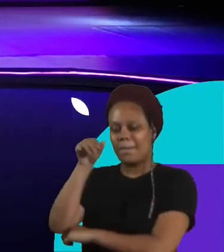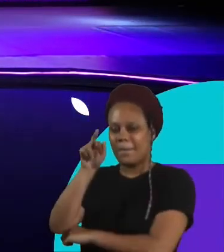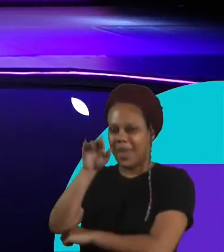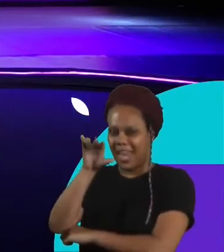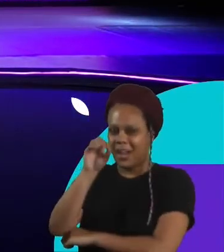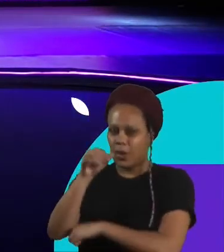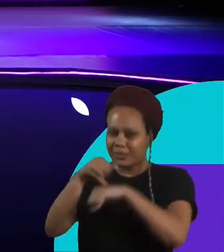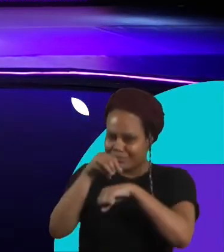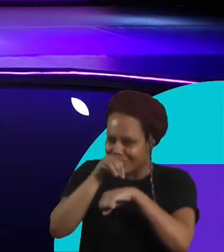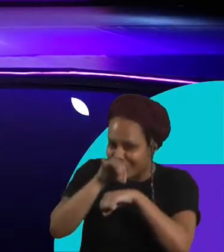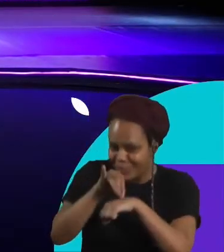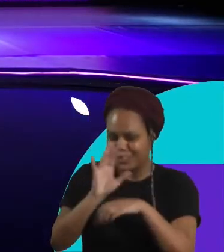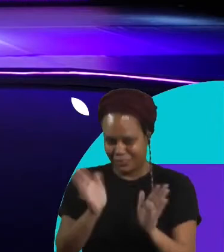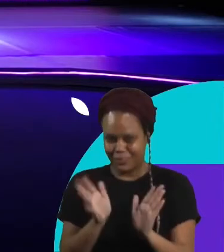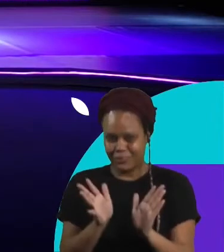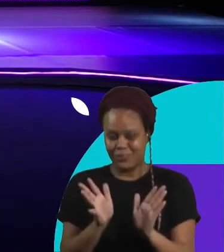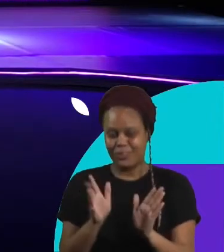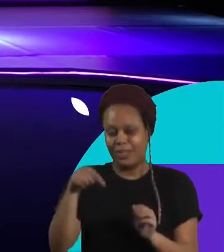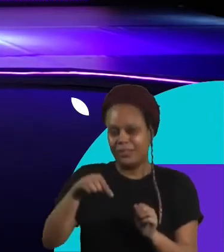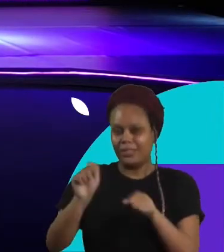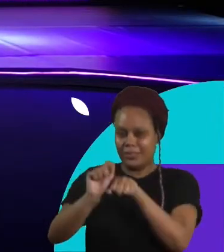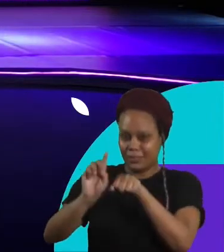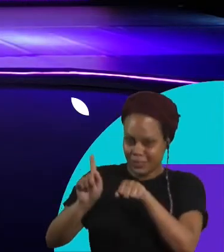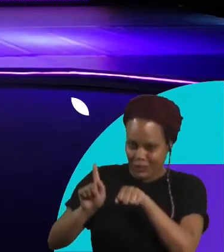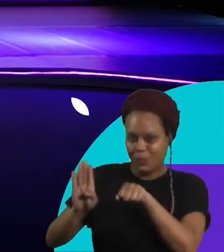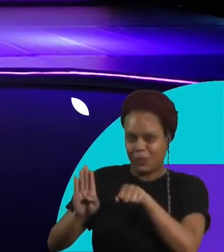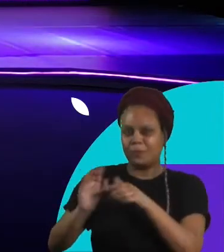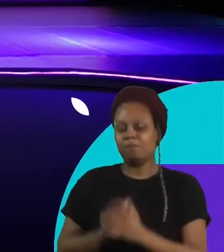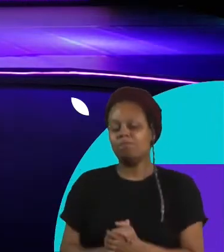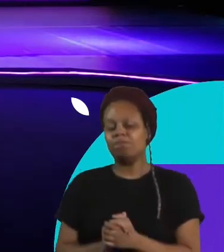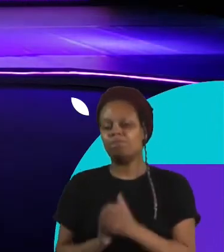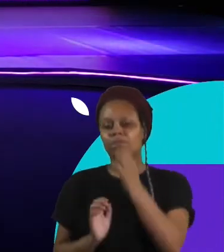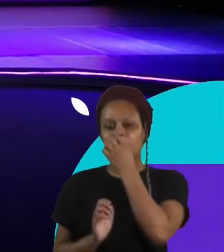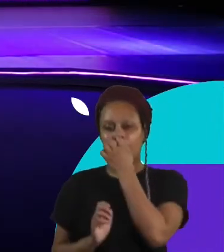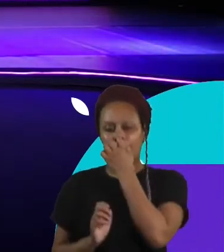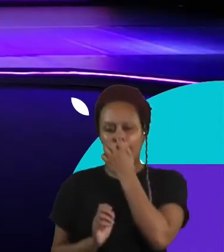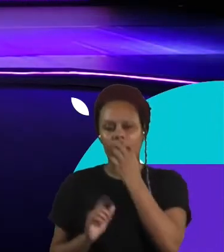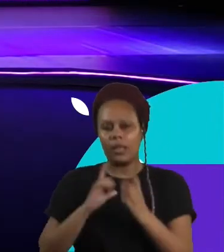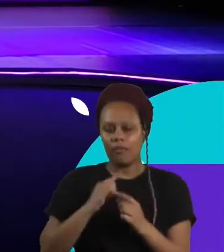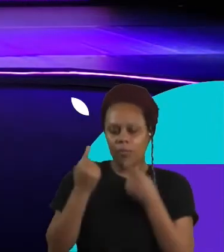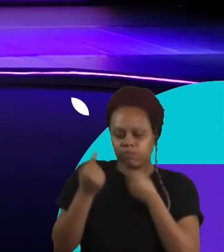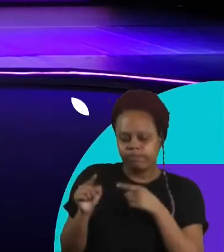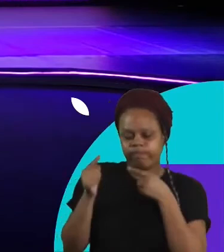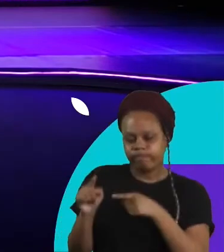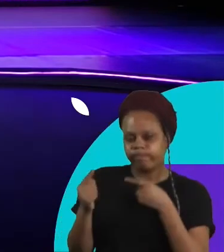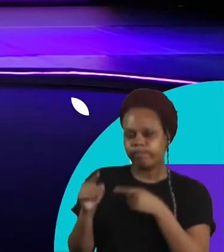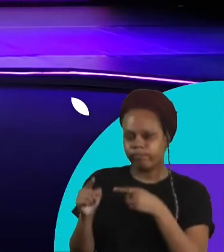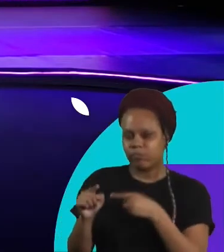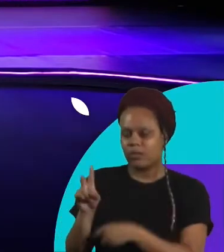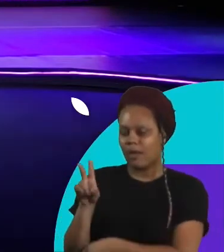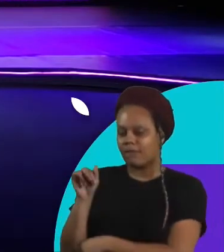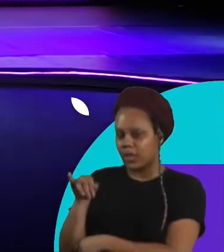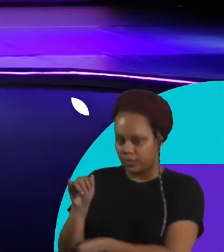pela provocação do Social Good Brasil, o CIEB foi instigado pela Fundação Telefônica para construir